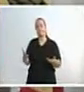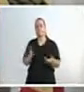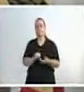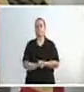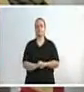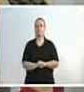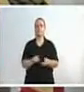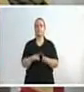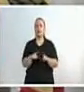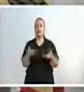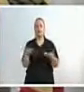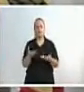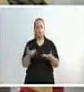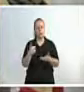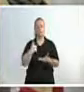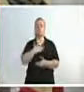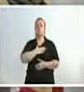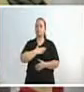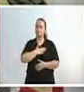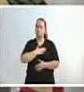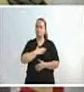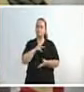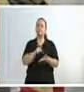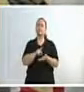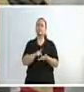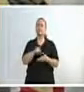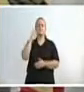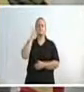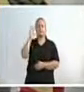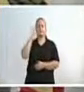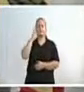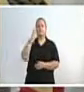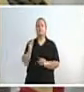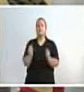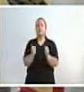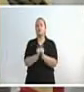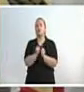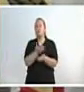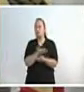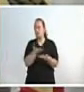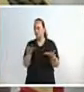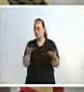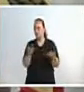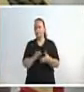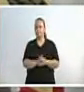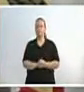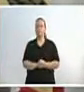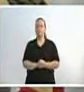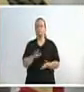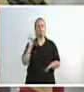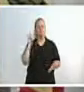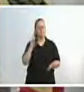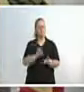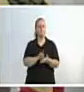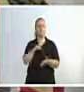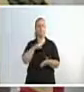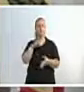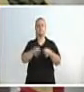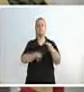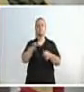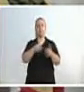nessa tarde, eu gostaria, senhores vereadores, de fazer uma reflexão aqui de algo que existe no nosso judiciário, que é o segredo de